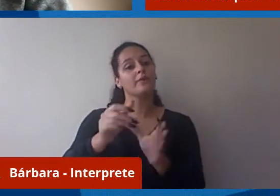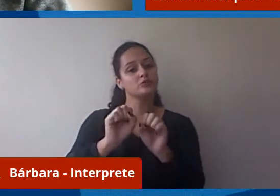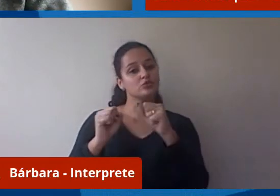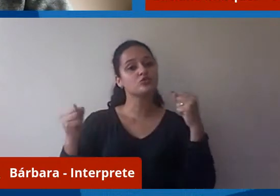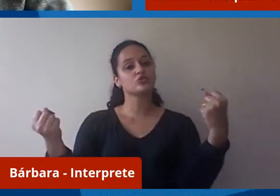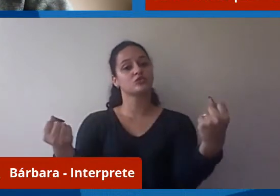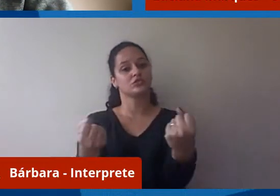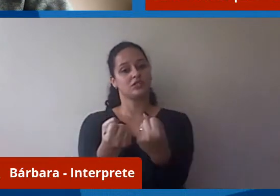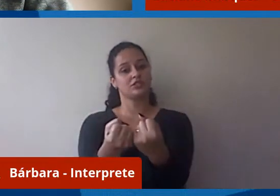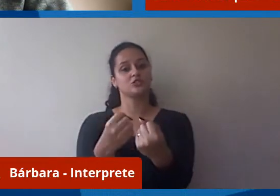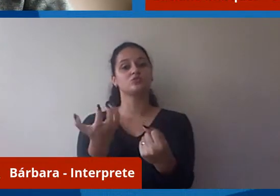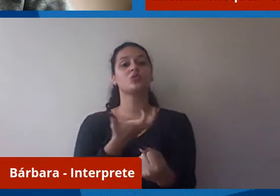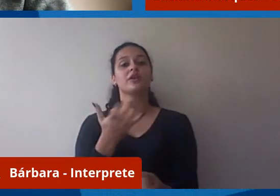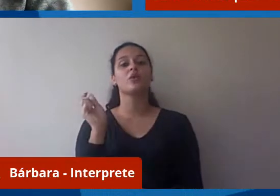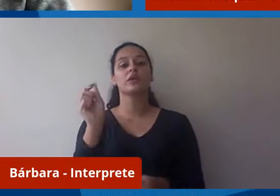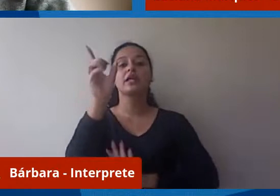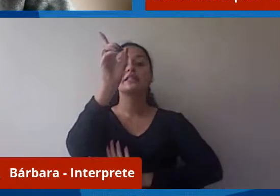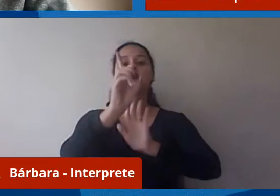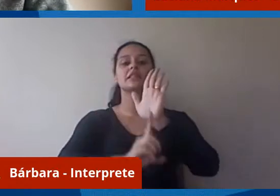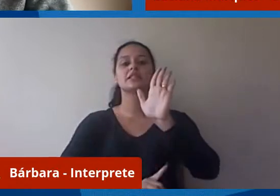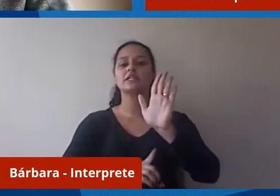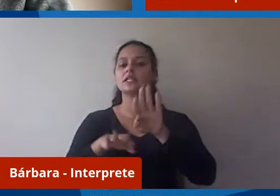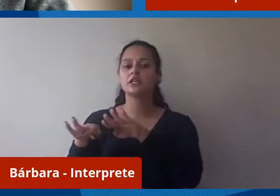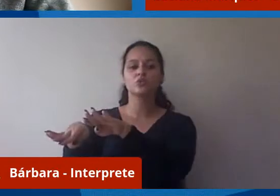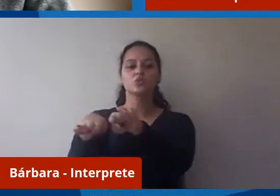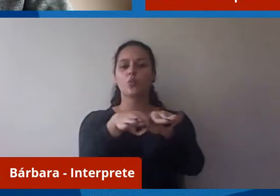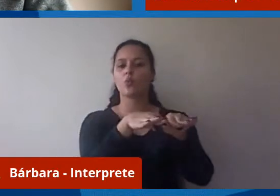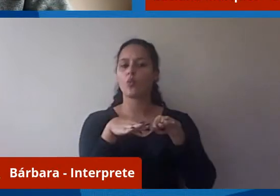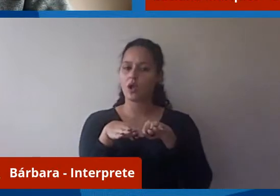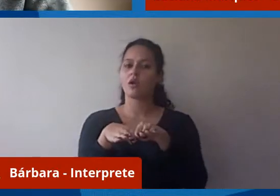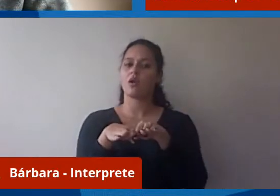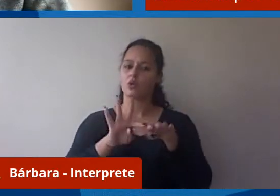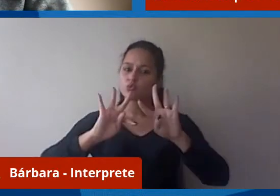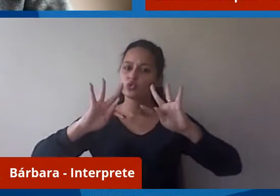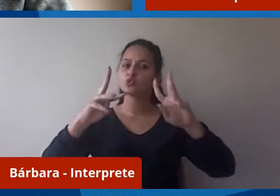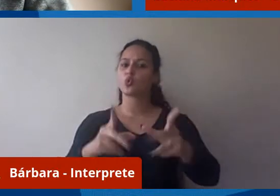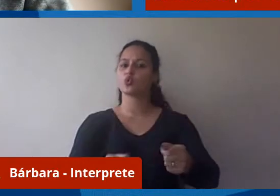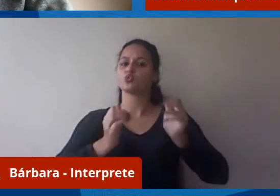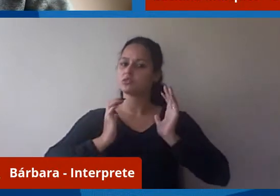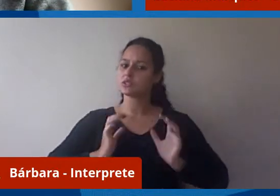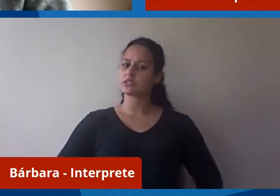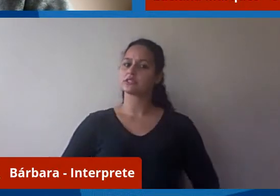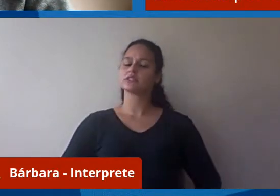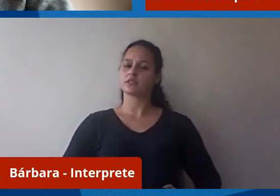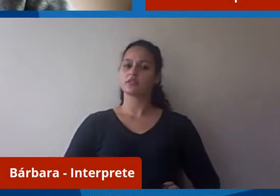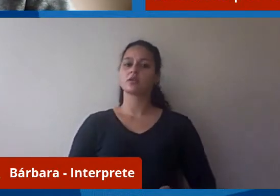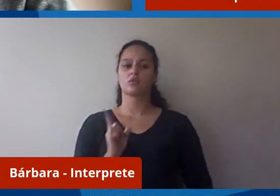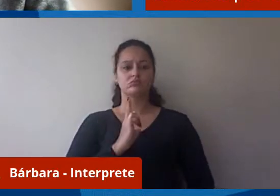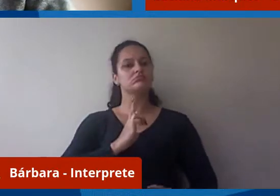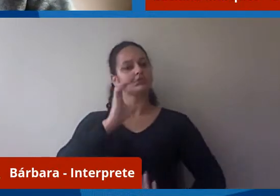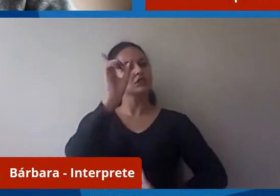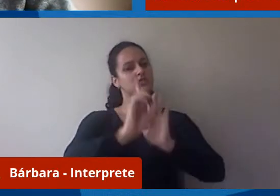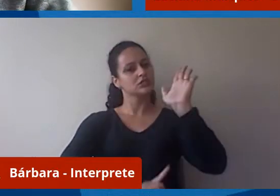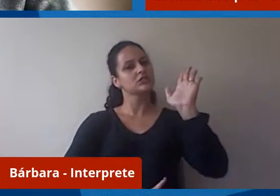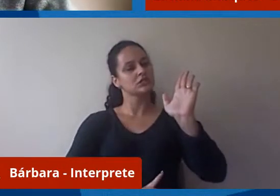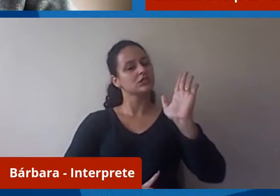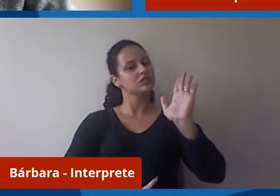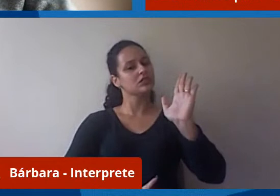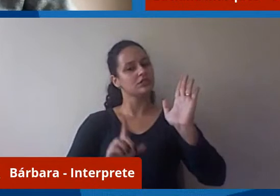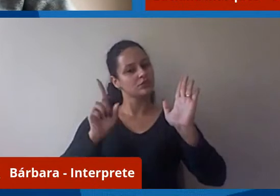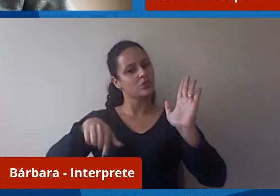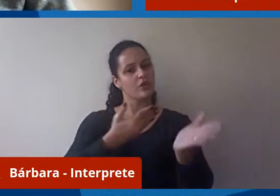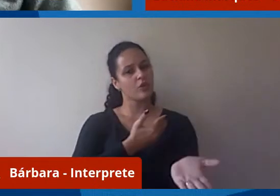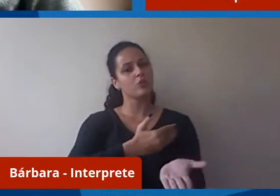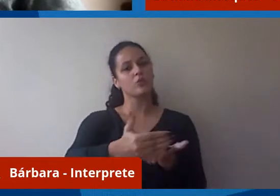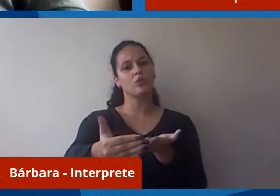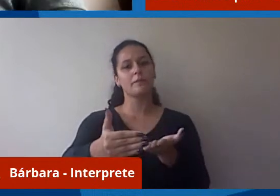para todo mundo seja cidadão, todo mundo seja sujeito de direitos. Isso é que é um embrião que, na luta